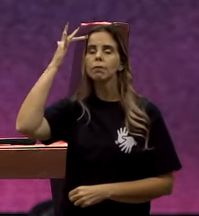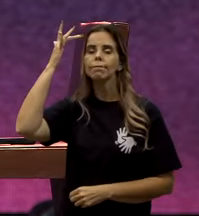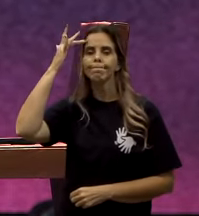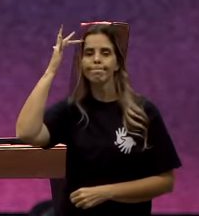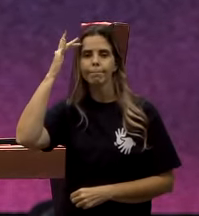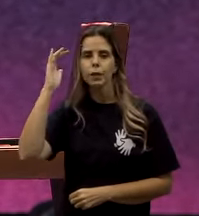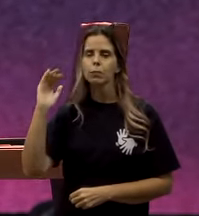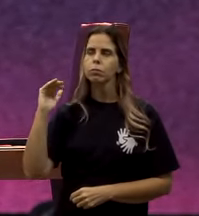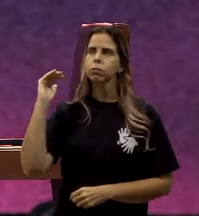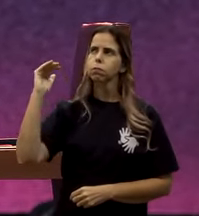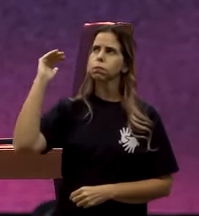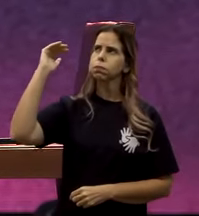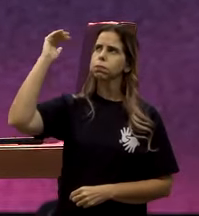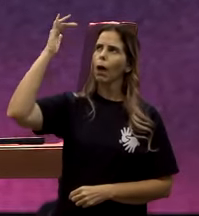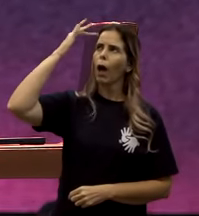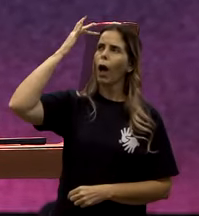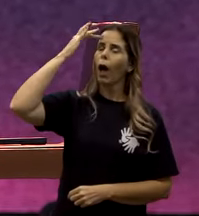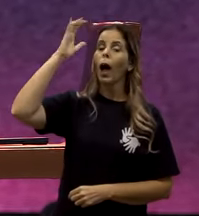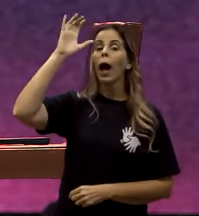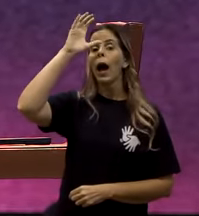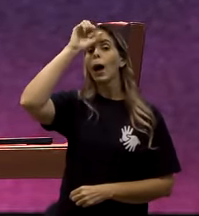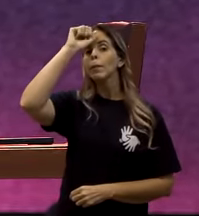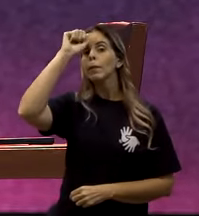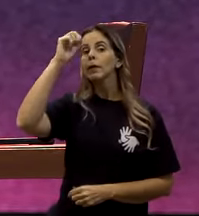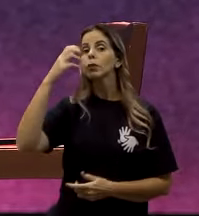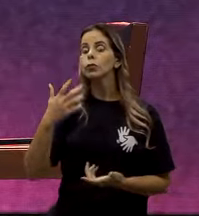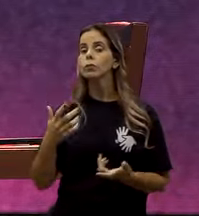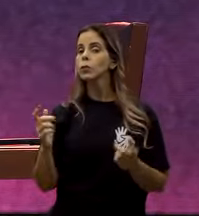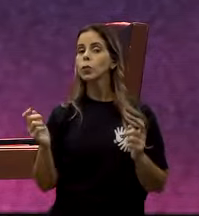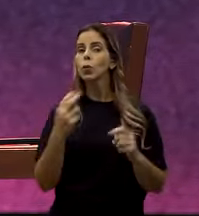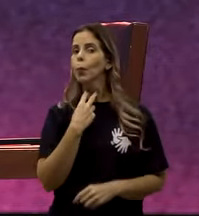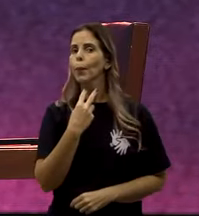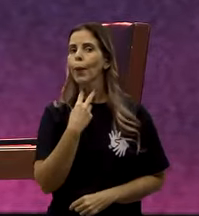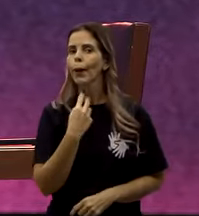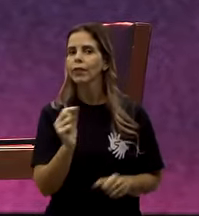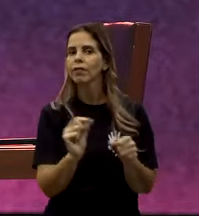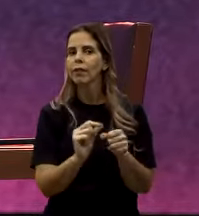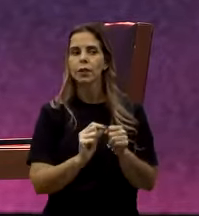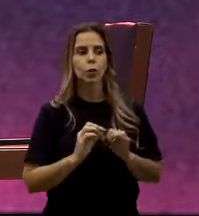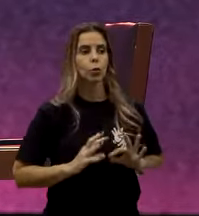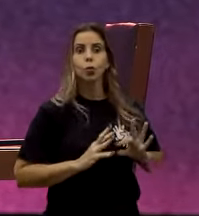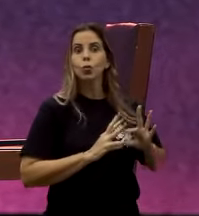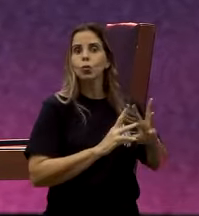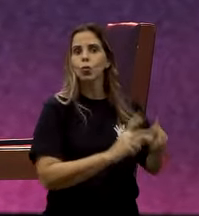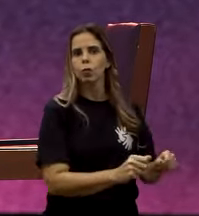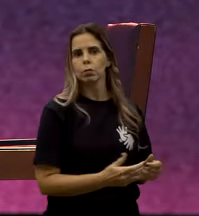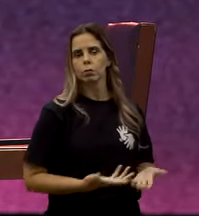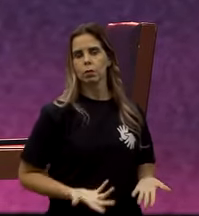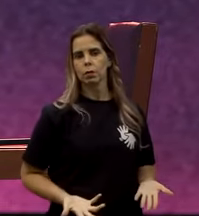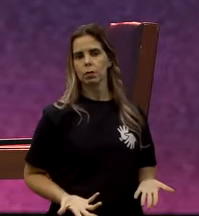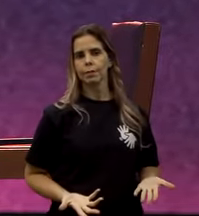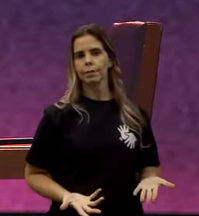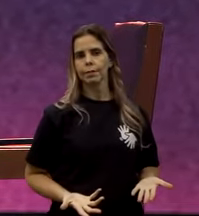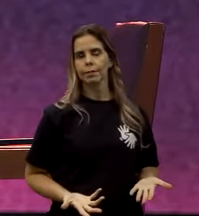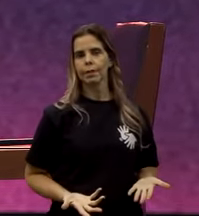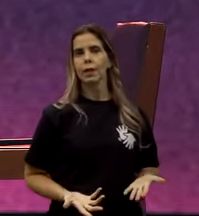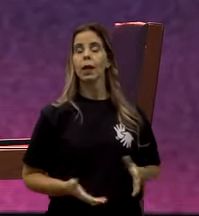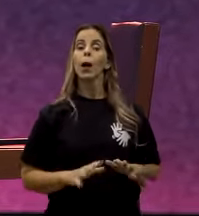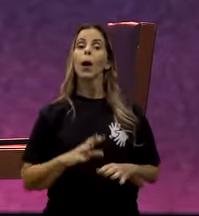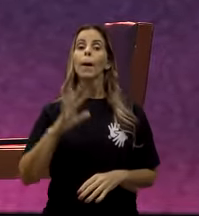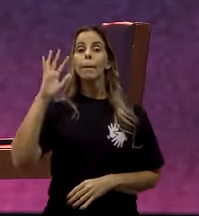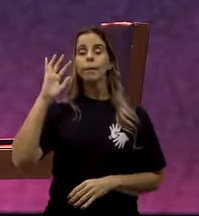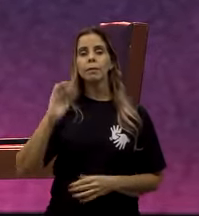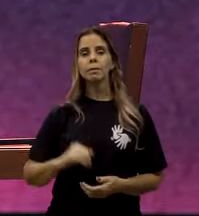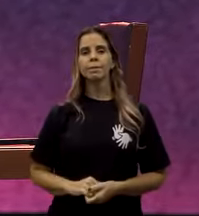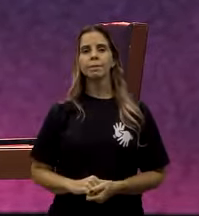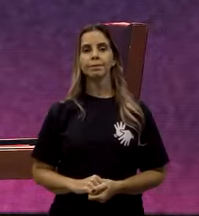fica a gente aprende que não dá para fazer tudo e ter resultados extraordinários para ter resultados